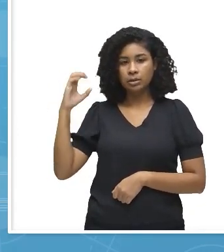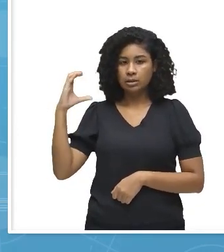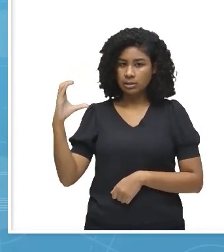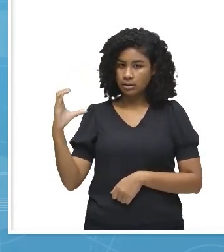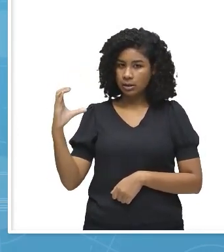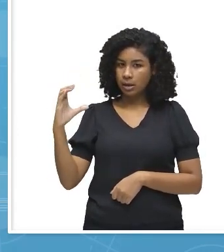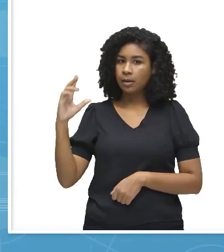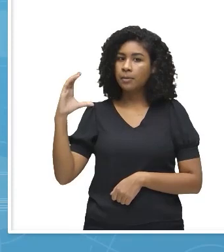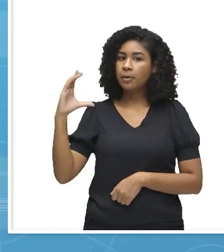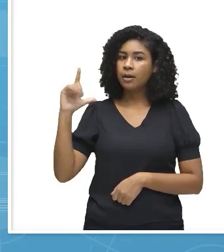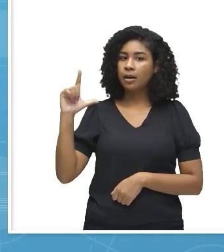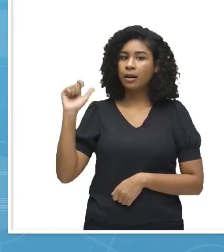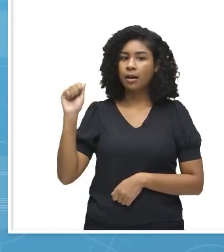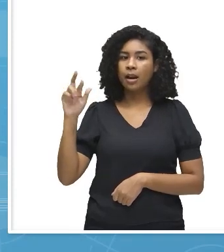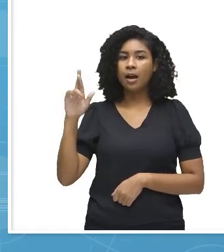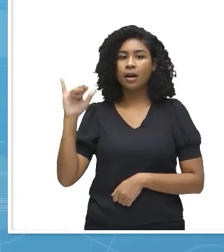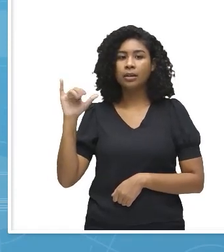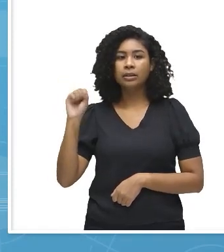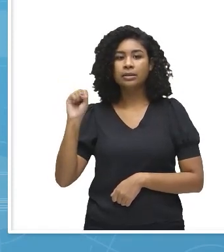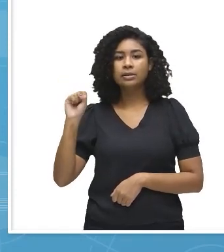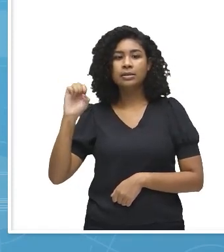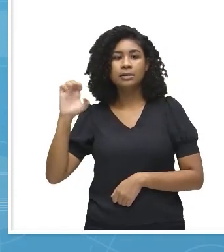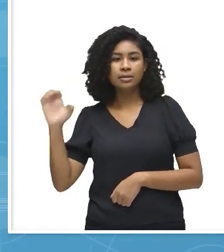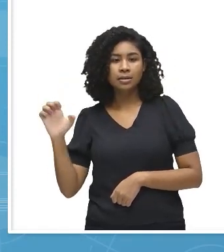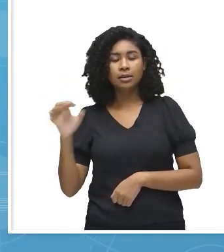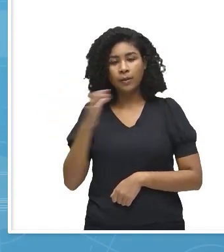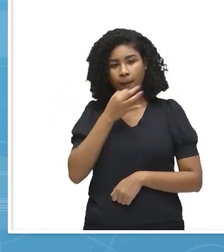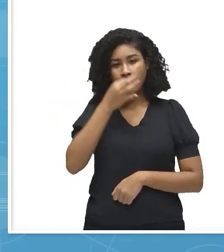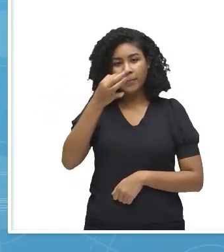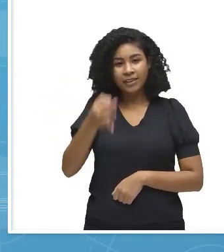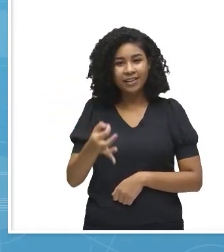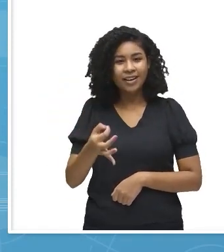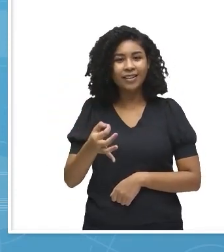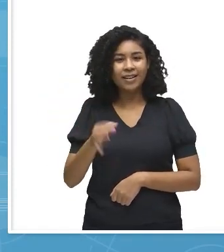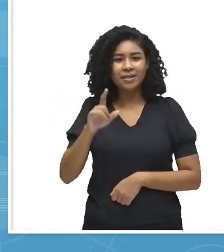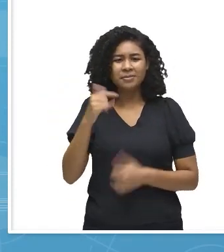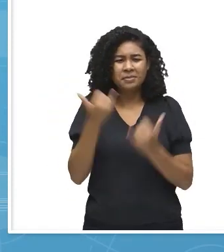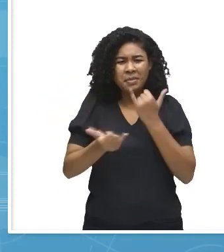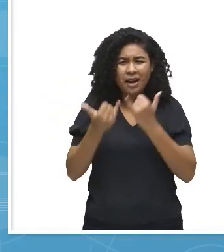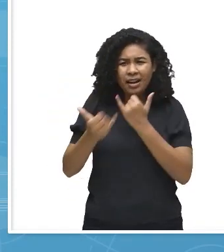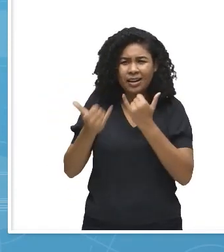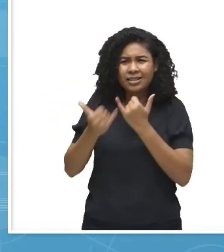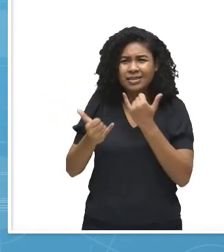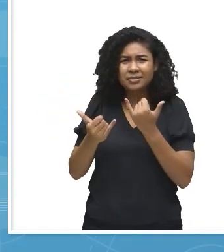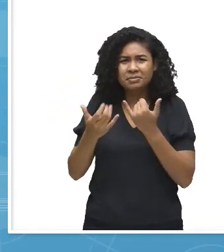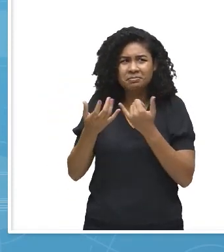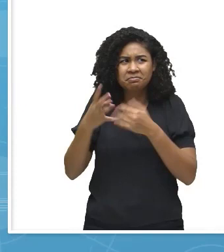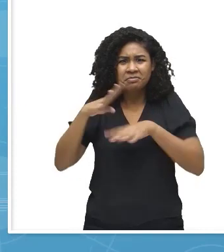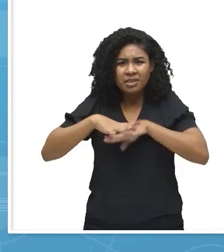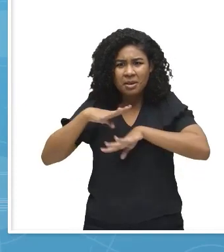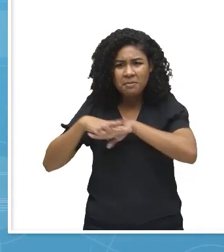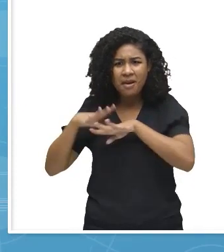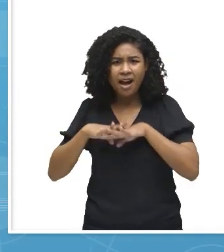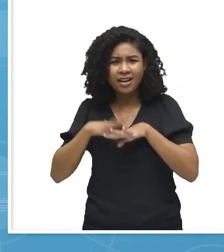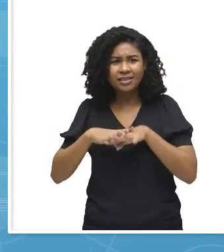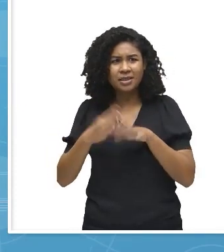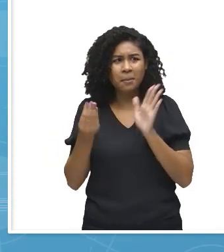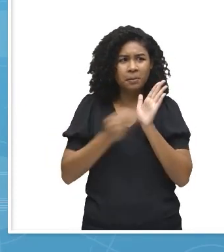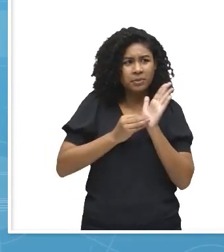também fez um comentário aí da resposta do Washington, né? Que parecia um cálculo, né? Porque ele colocou